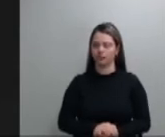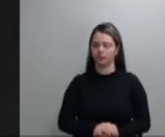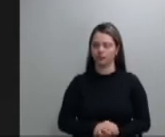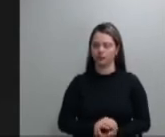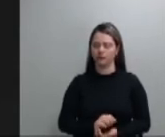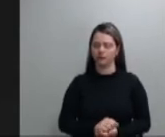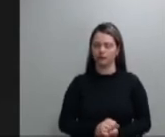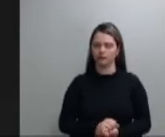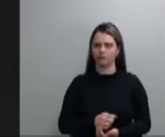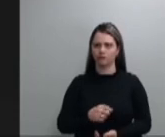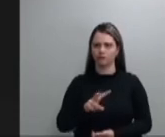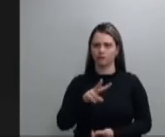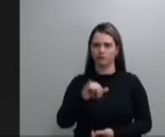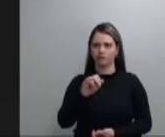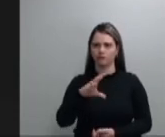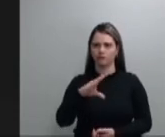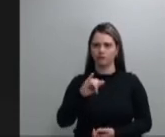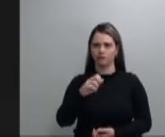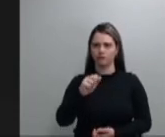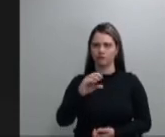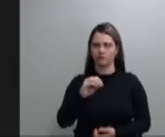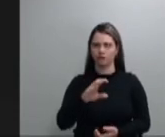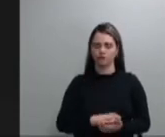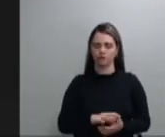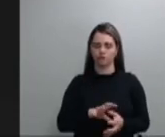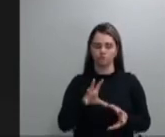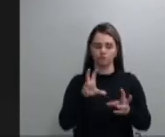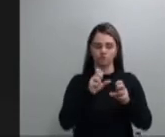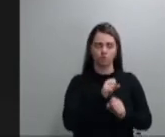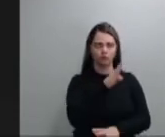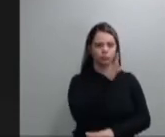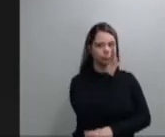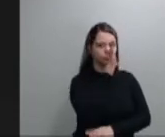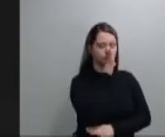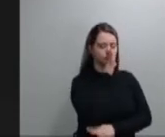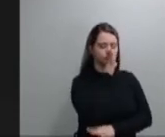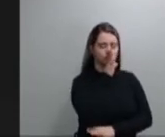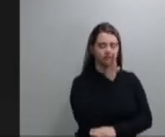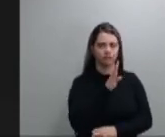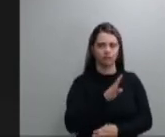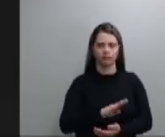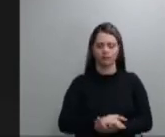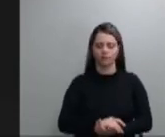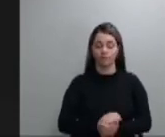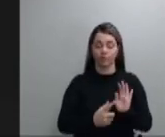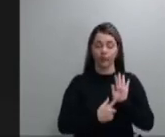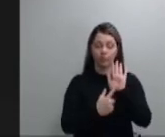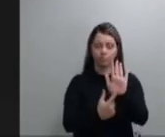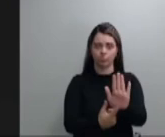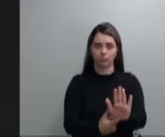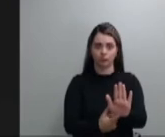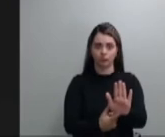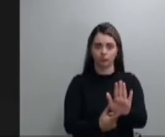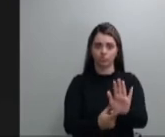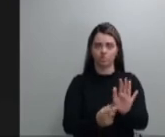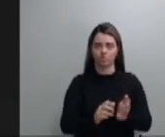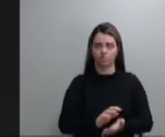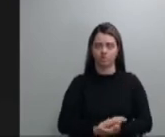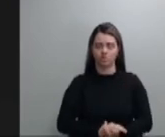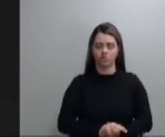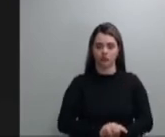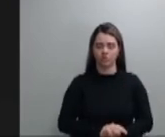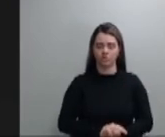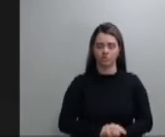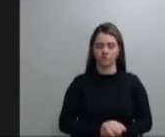tribunal de origem não apreciou os argumentos da contribuinte apresentados em empates laboratórios de que o